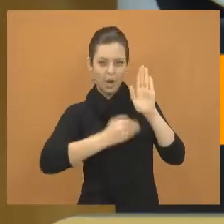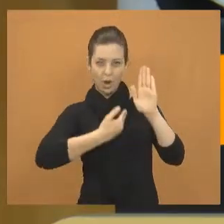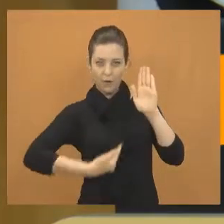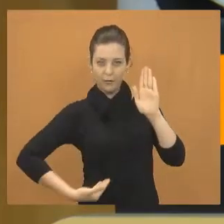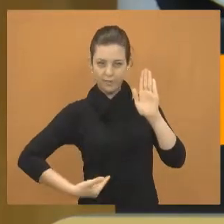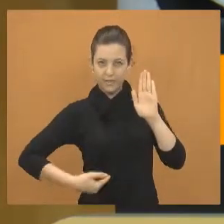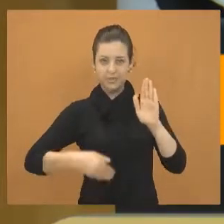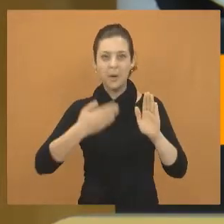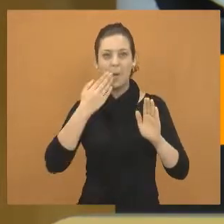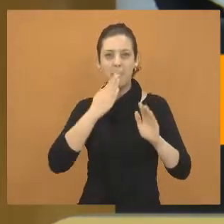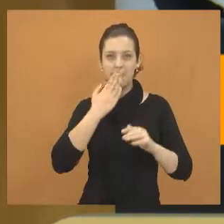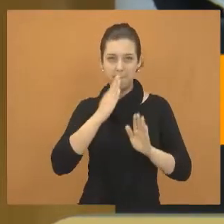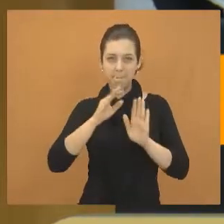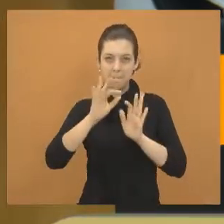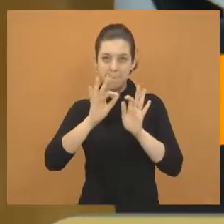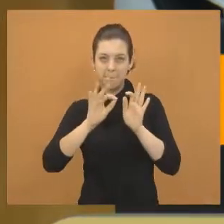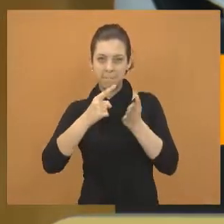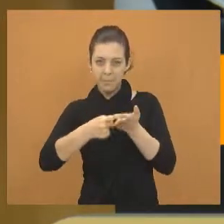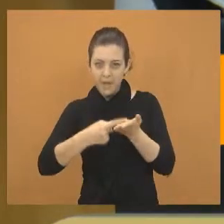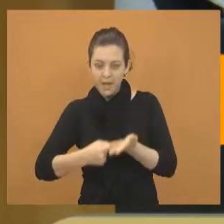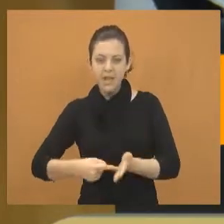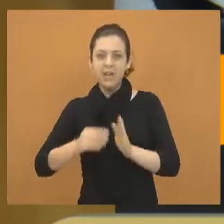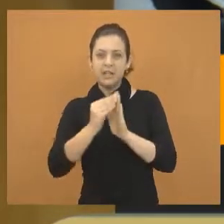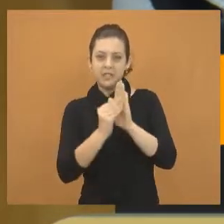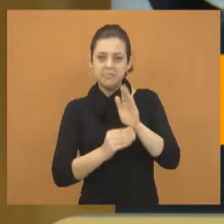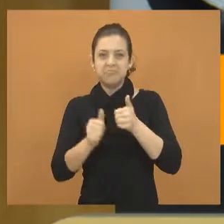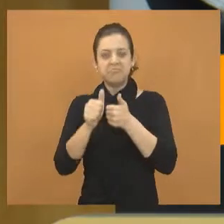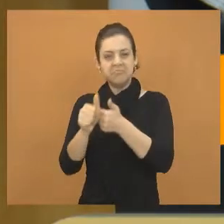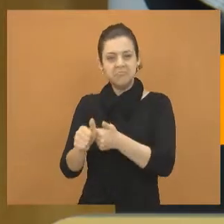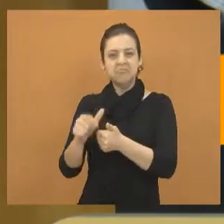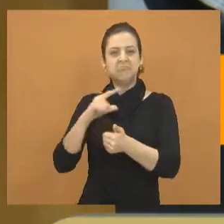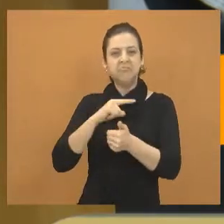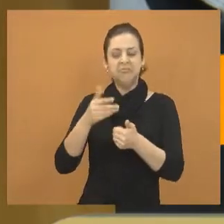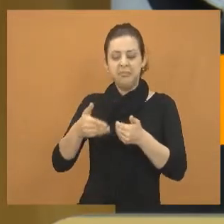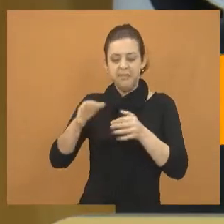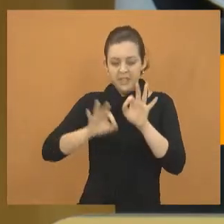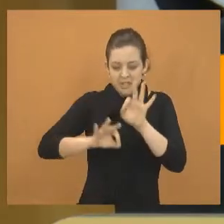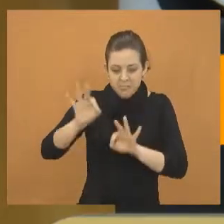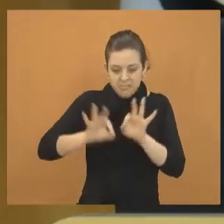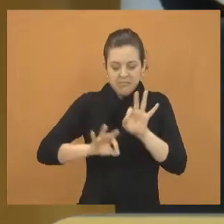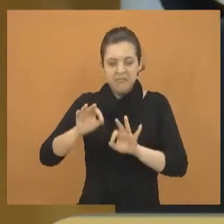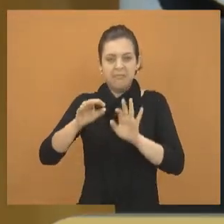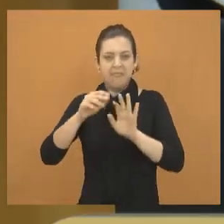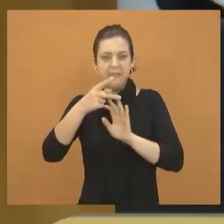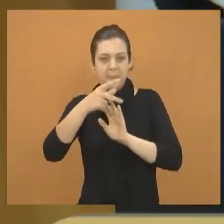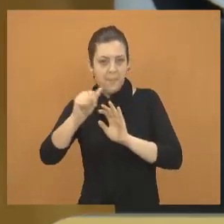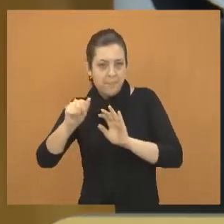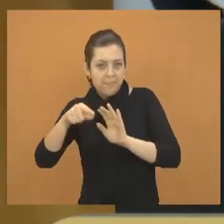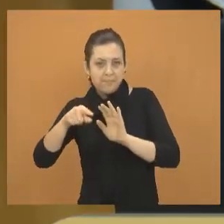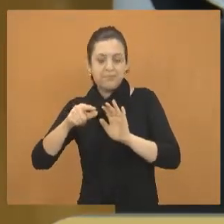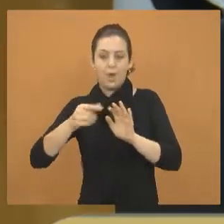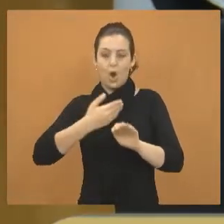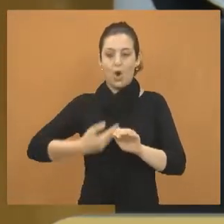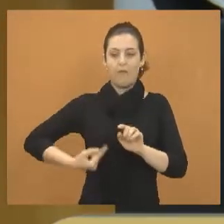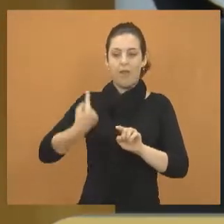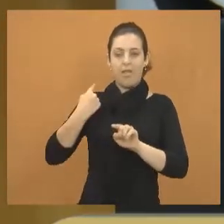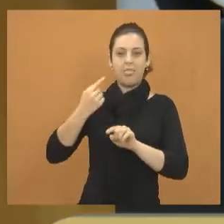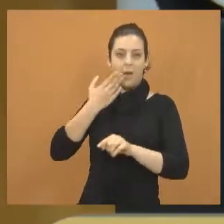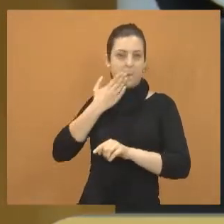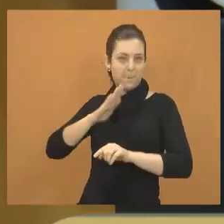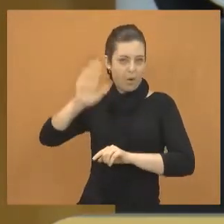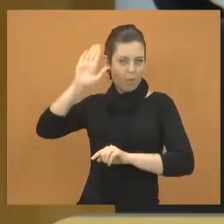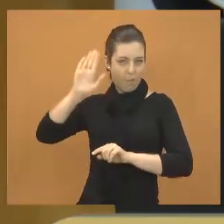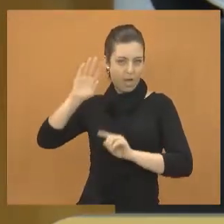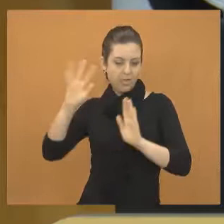governo, plano de governo, que a gente acompanha, e esse programa de governo, ele deve ser traduzido no